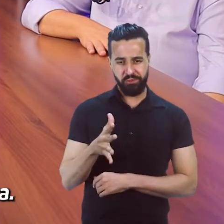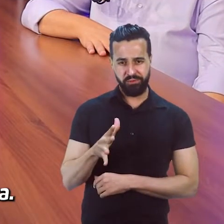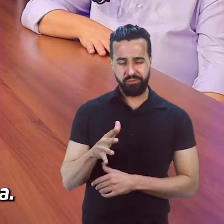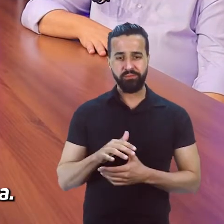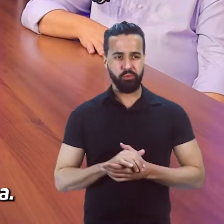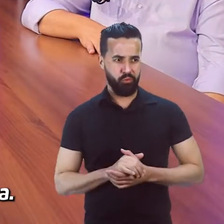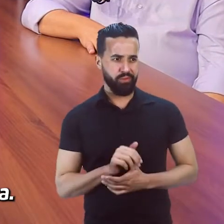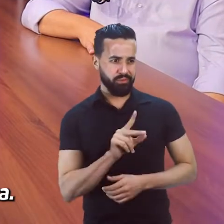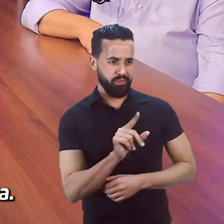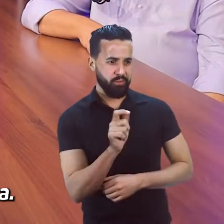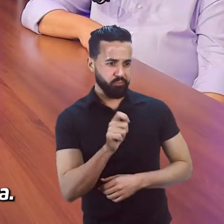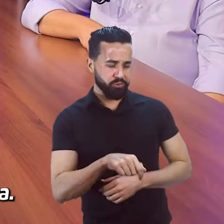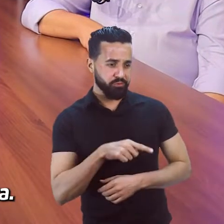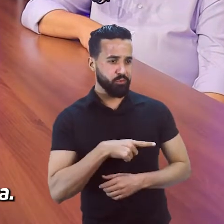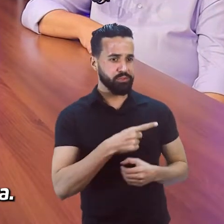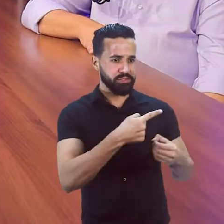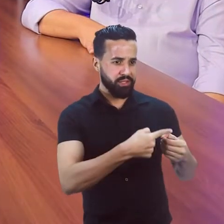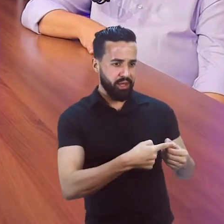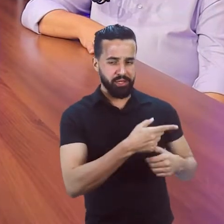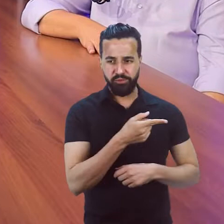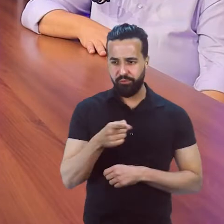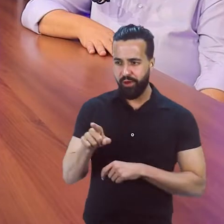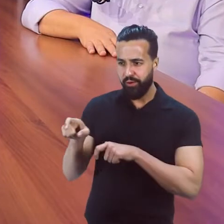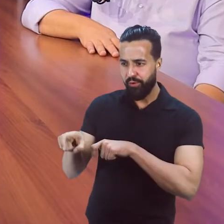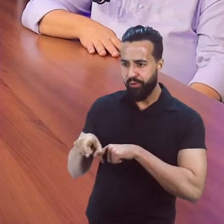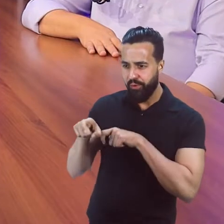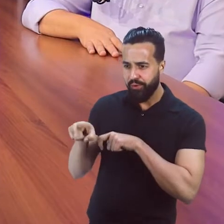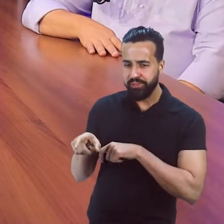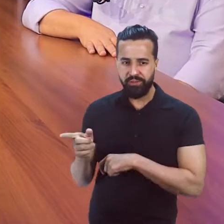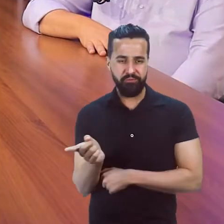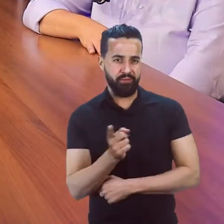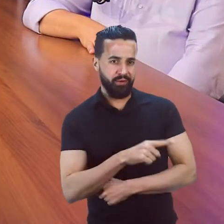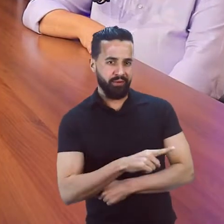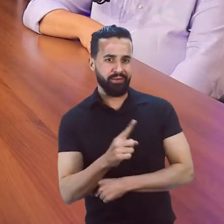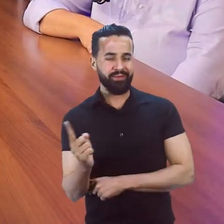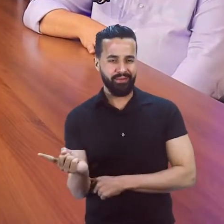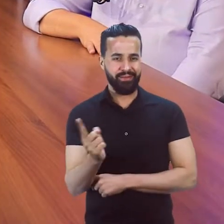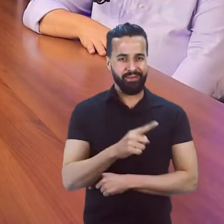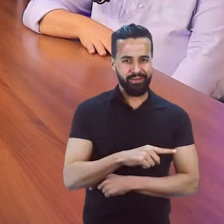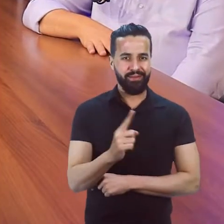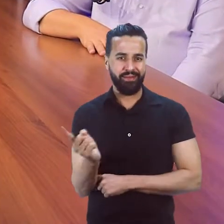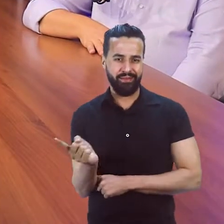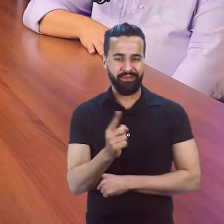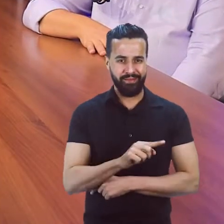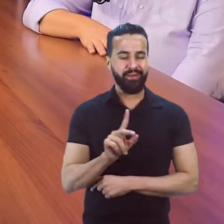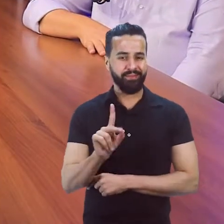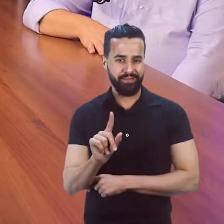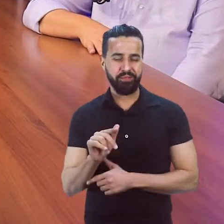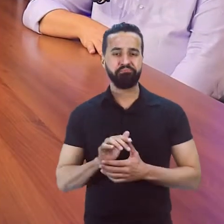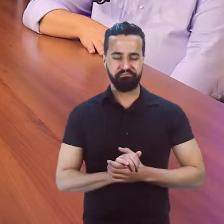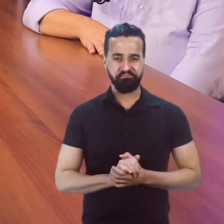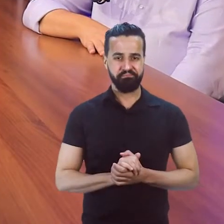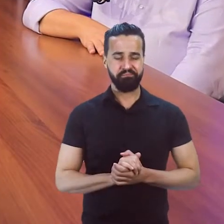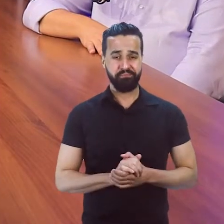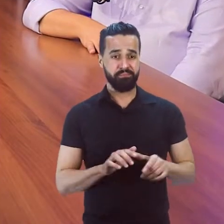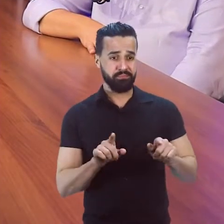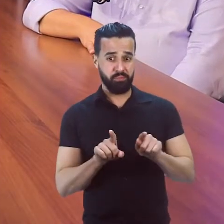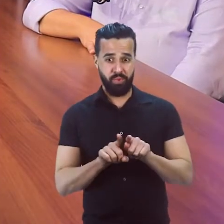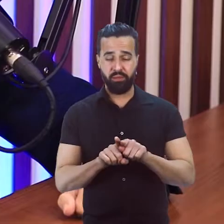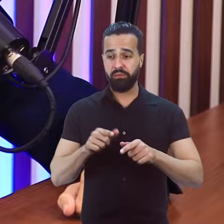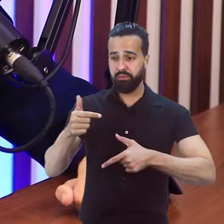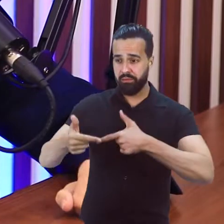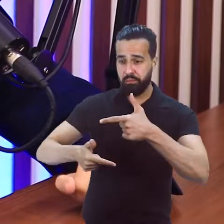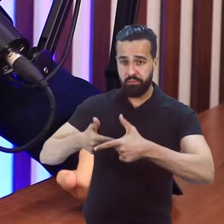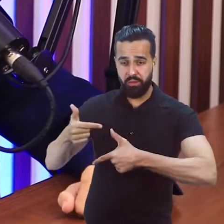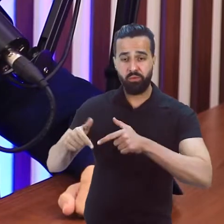assim, um pouco na cidade, um pouco na roça. Ficava um pouco na cidade, um pouco na roça. Trabalhei muito na roça, ele é muito trabalhador, me ensinou